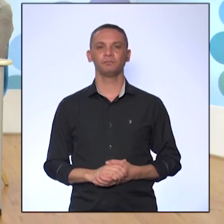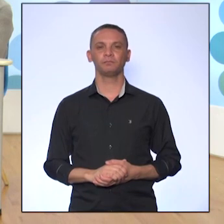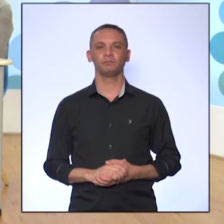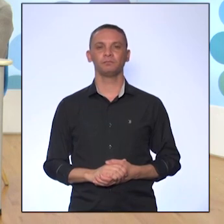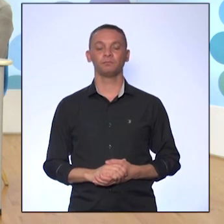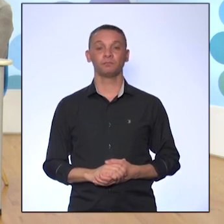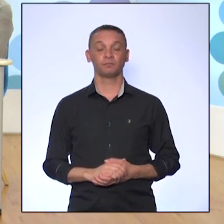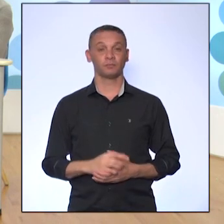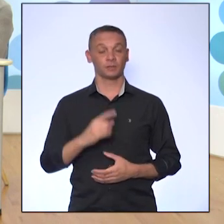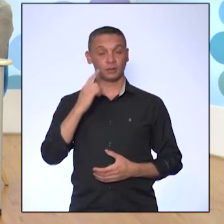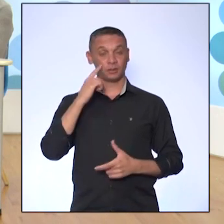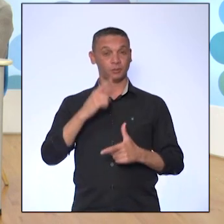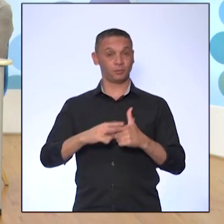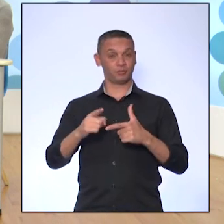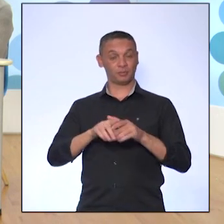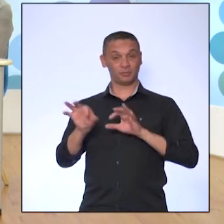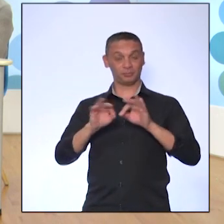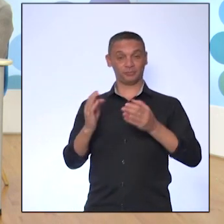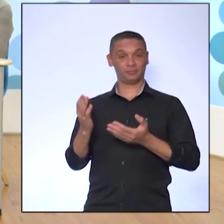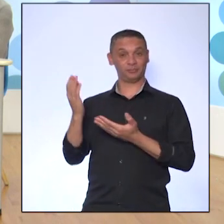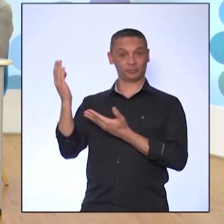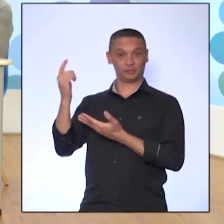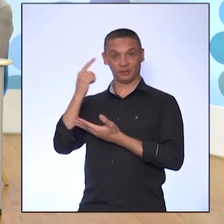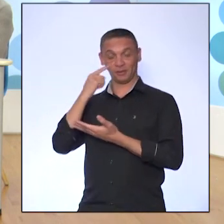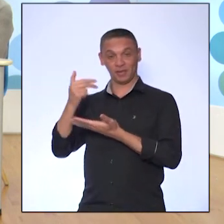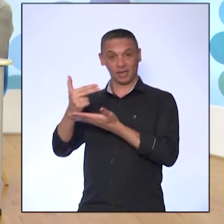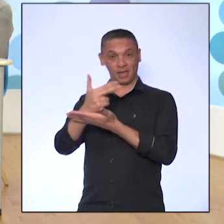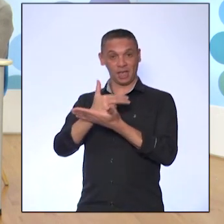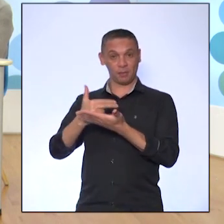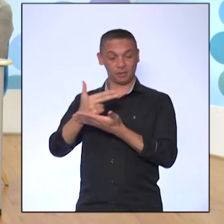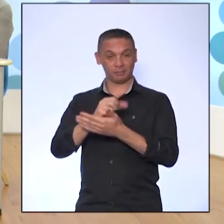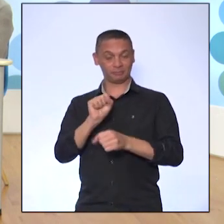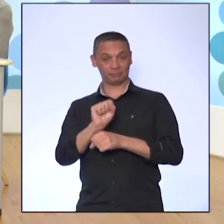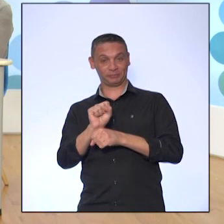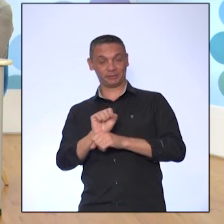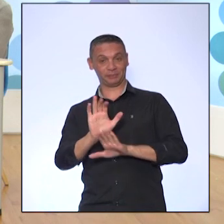Acho que nós estamos com um problema técnico aqui, só um minutinho.